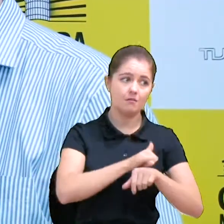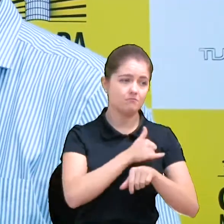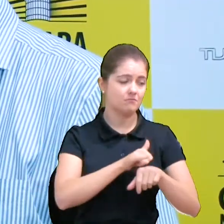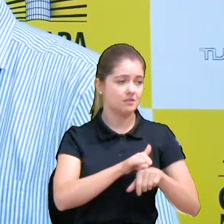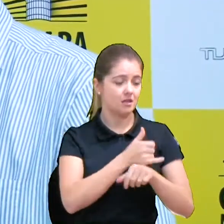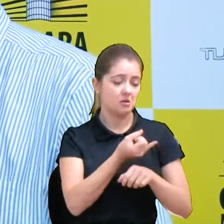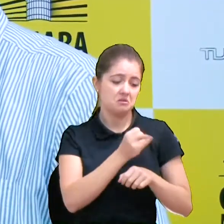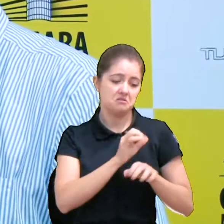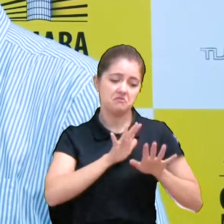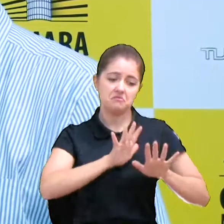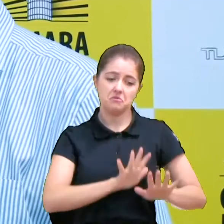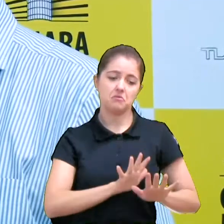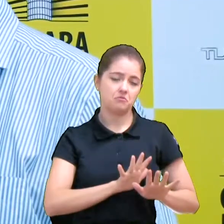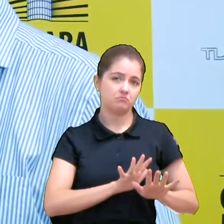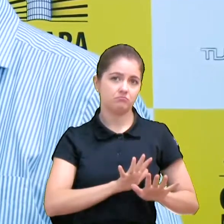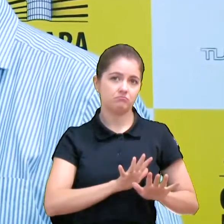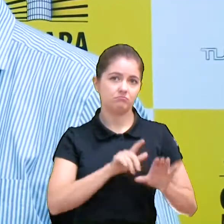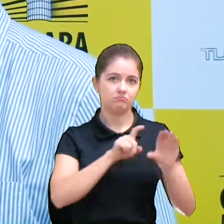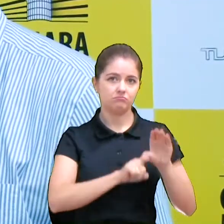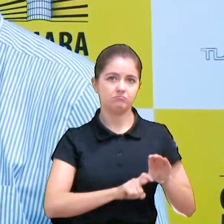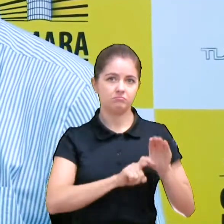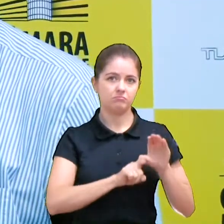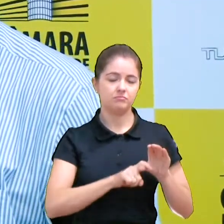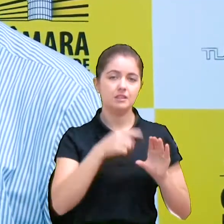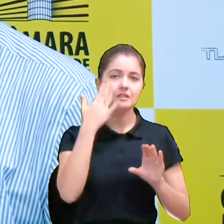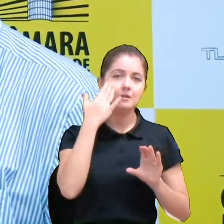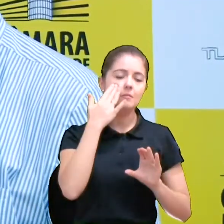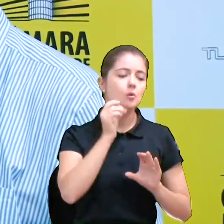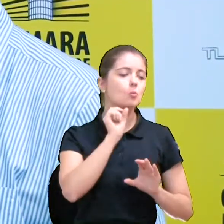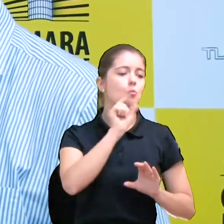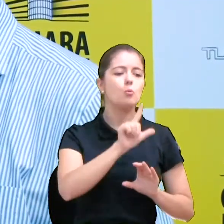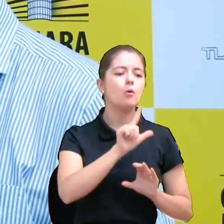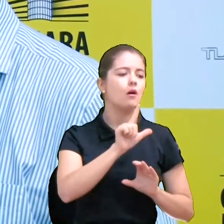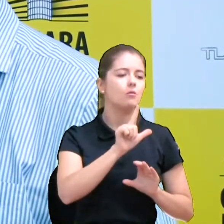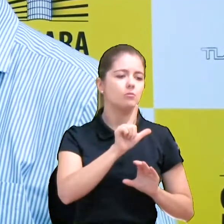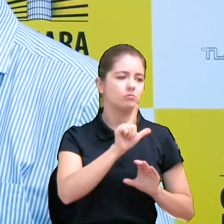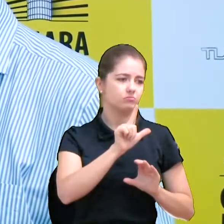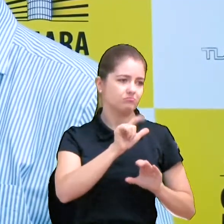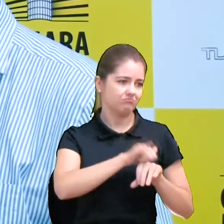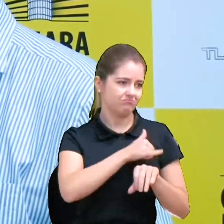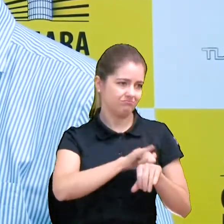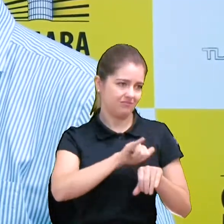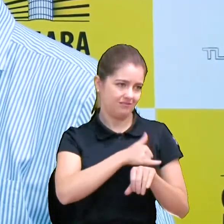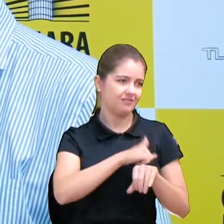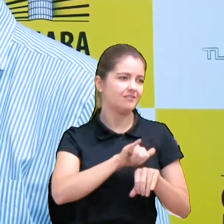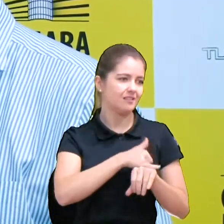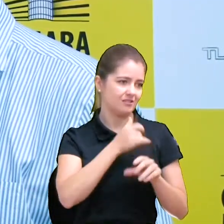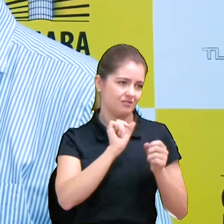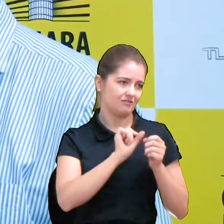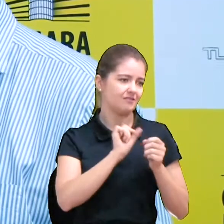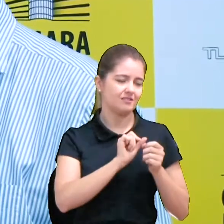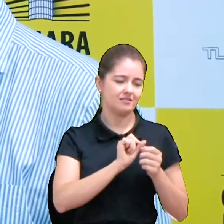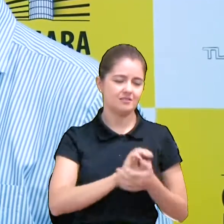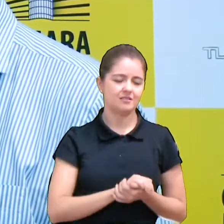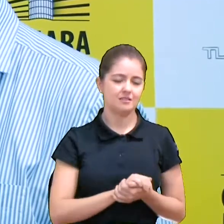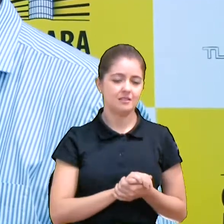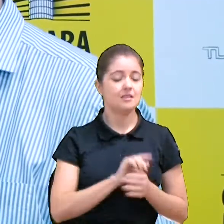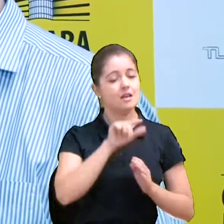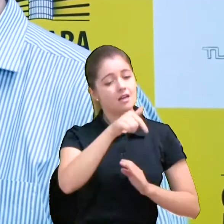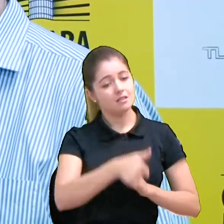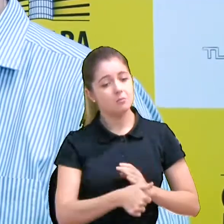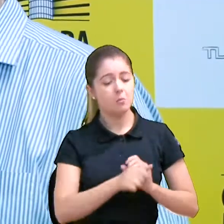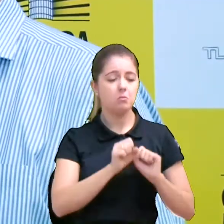por isso mesmo, né? Saber que ações efetivas foram feitas pelo município. E aí nós vamos poder, então, formular uma ideia